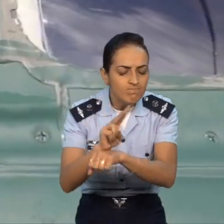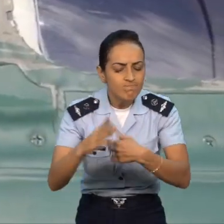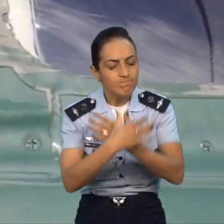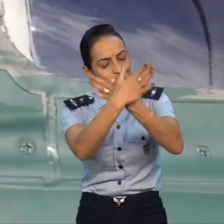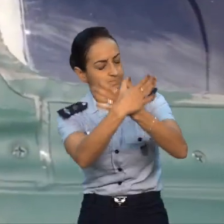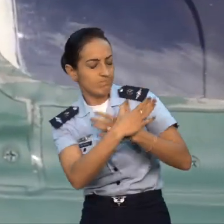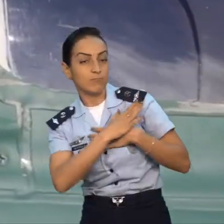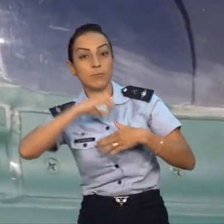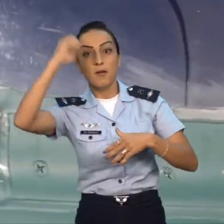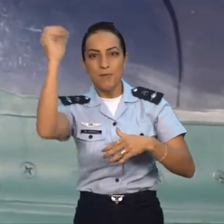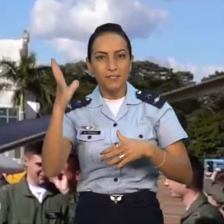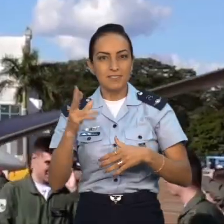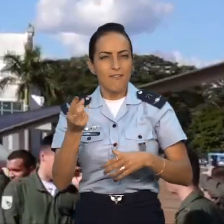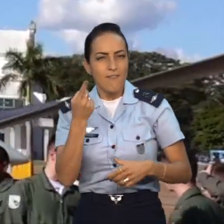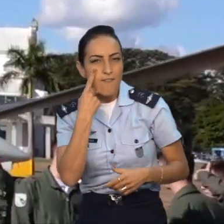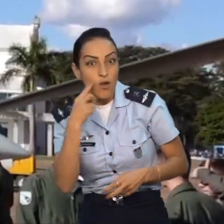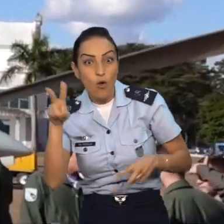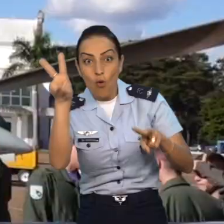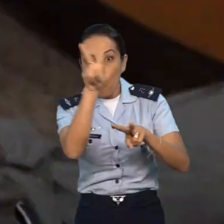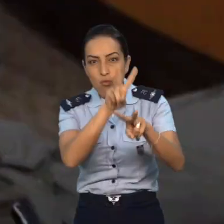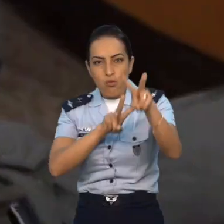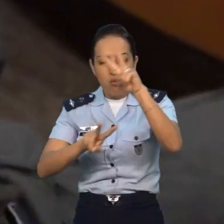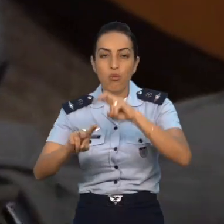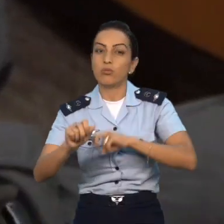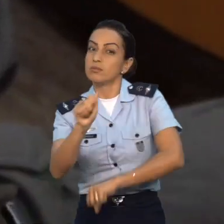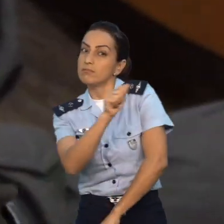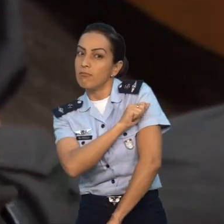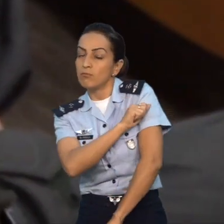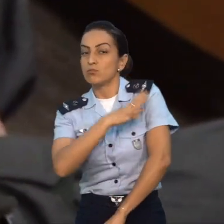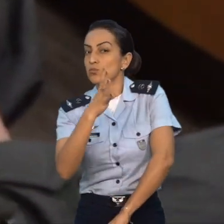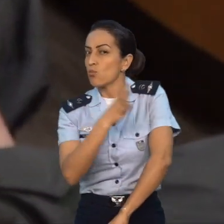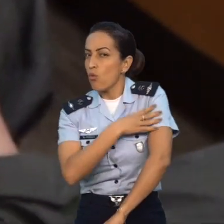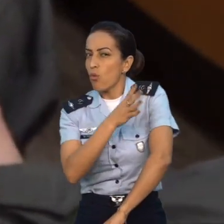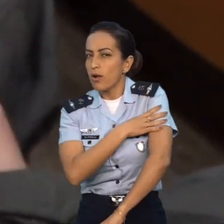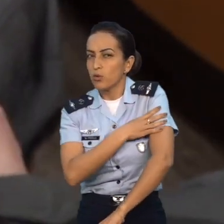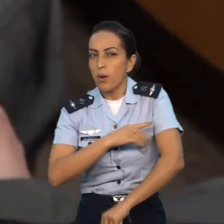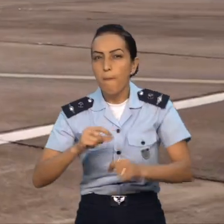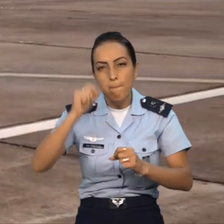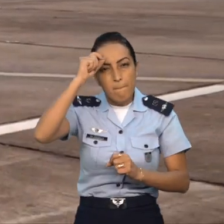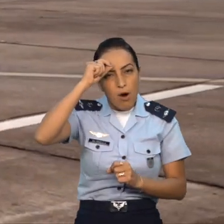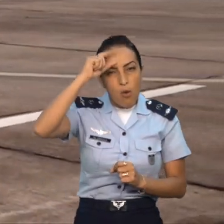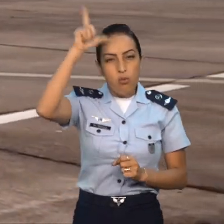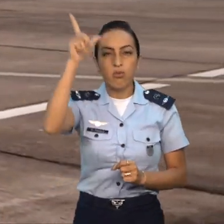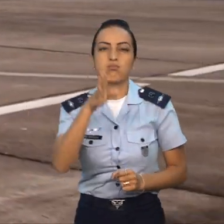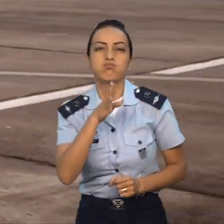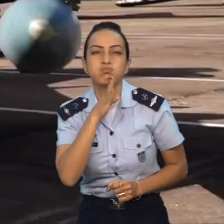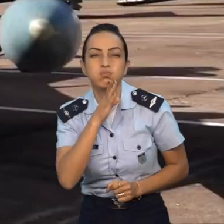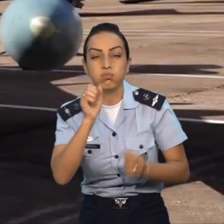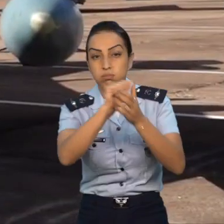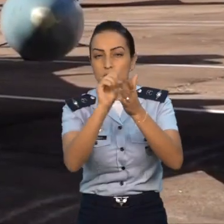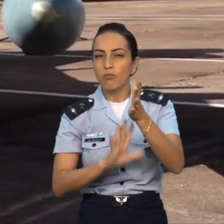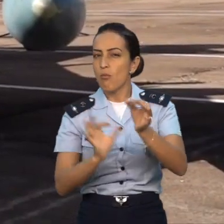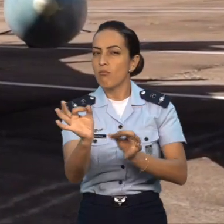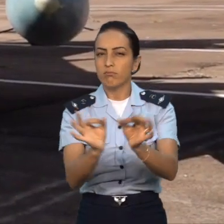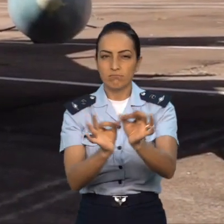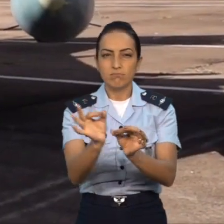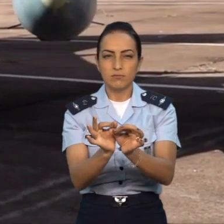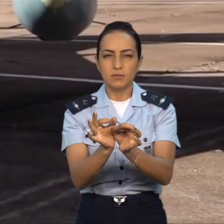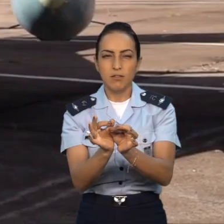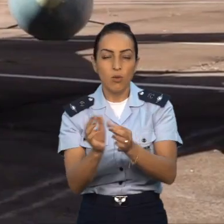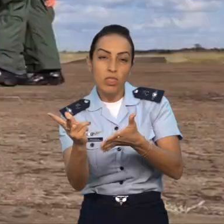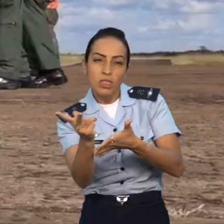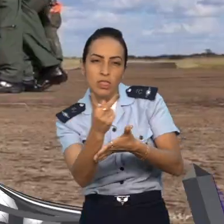Força Aérea Brasileira, visando dar aos cadetes do quarto ano um maior conhecimento das atividades operacionais que